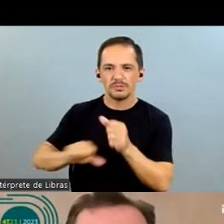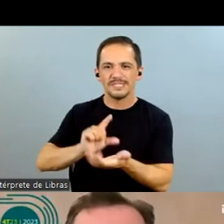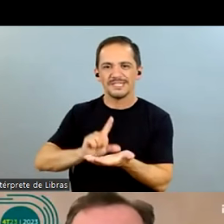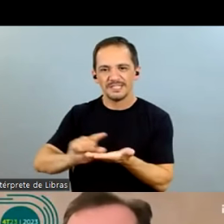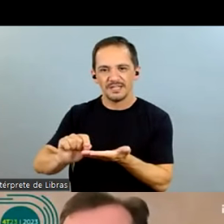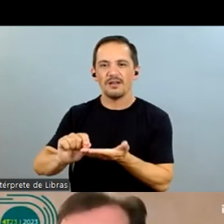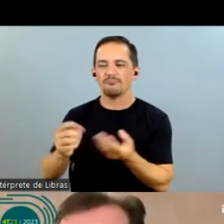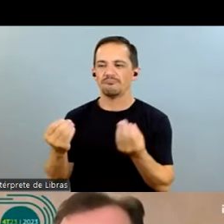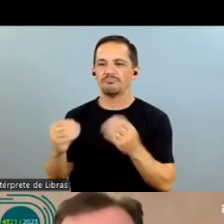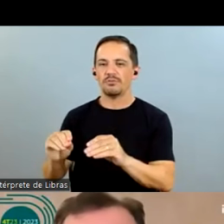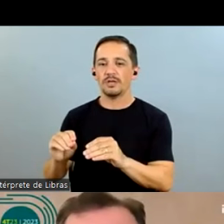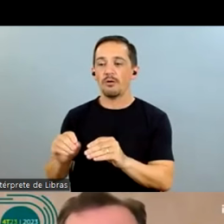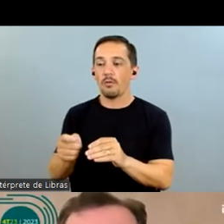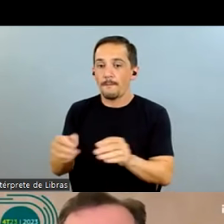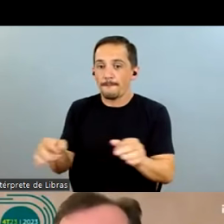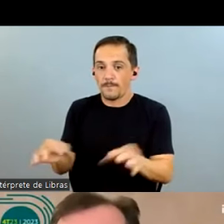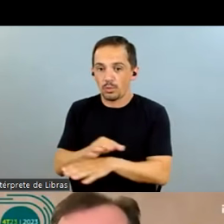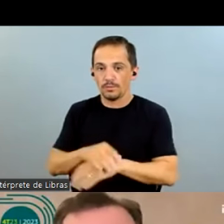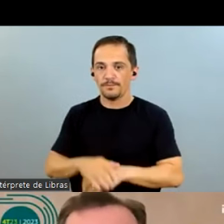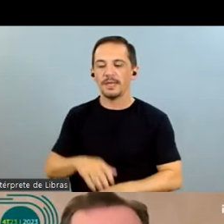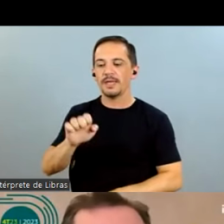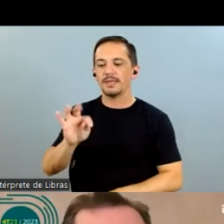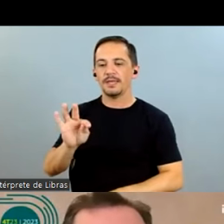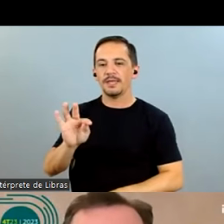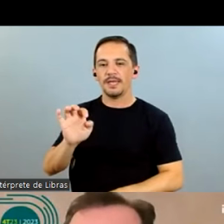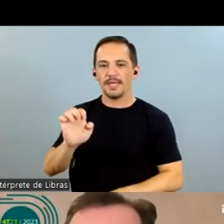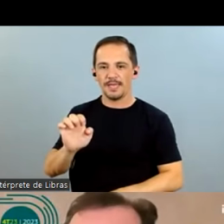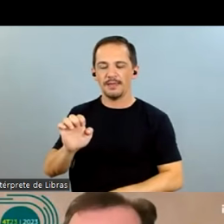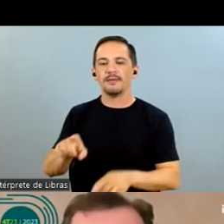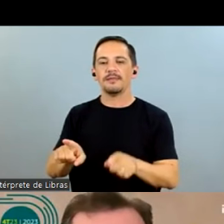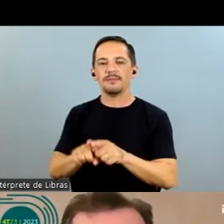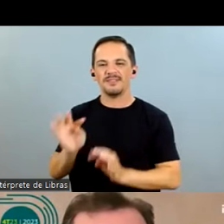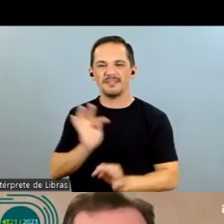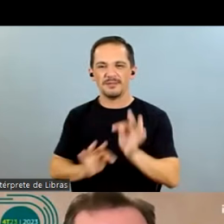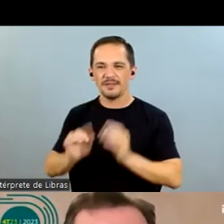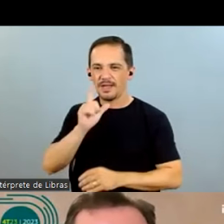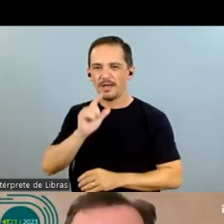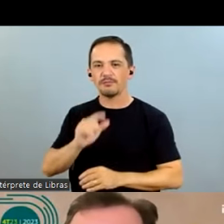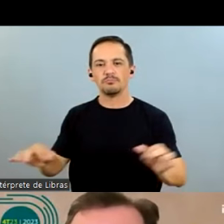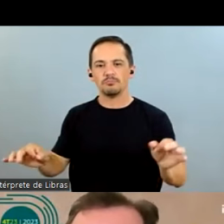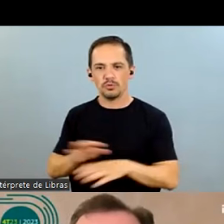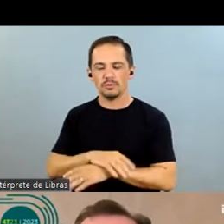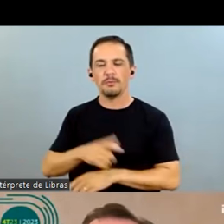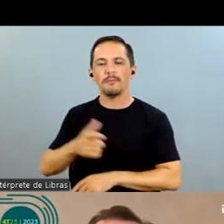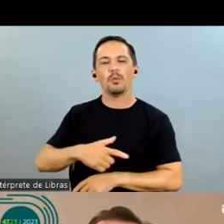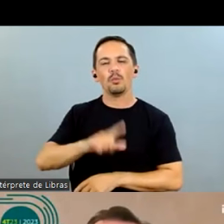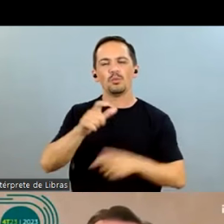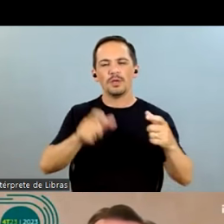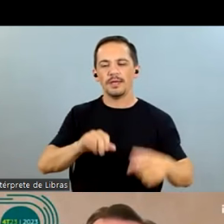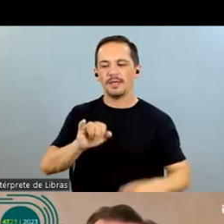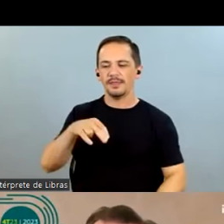e ampliação da Ete já concluída nova impressora corte vínculo para Indaiatuba também já concluída a automação do estoque